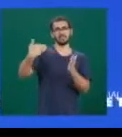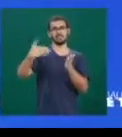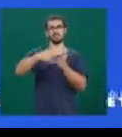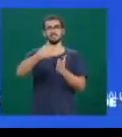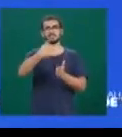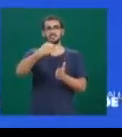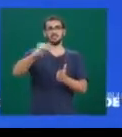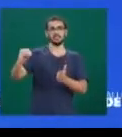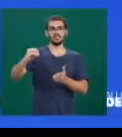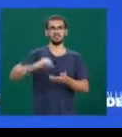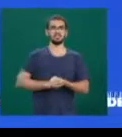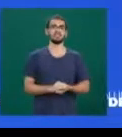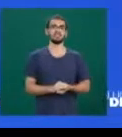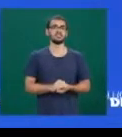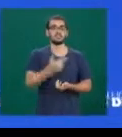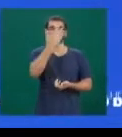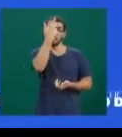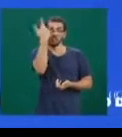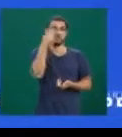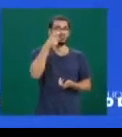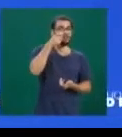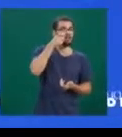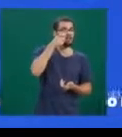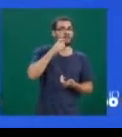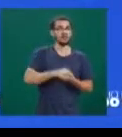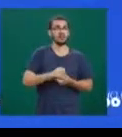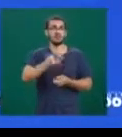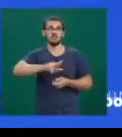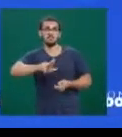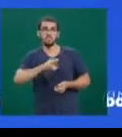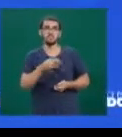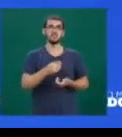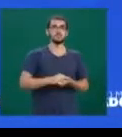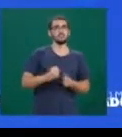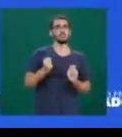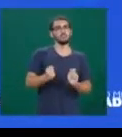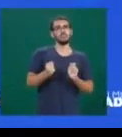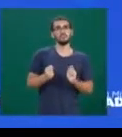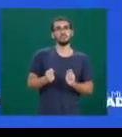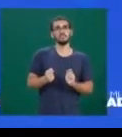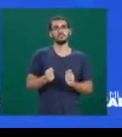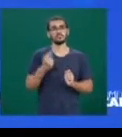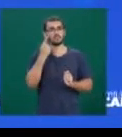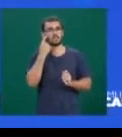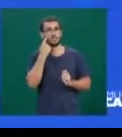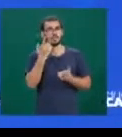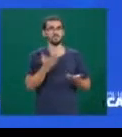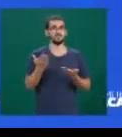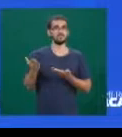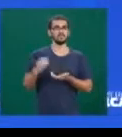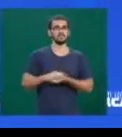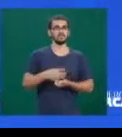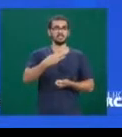R$ 700. Quem tiver interesse nas vagas disponíveis em Uberlândia pode entrar em contato pelo telefone